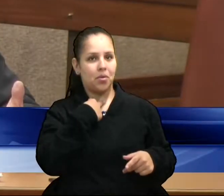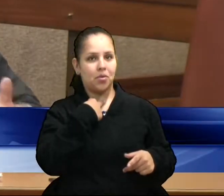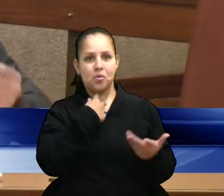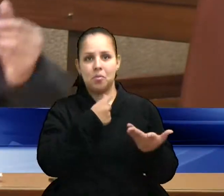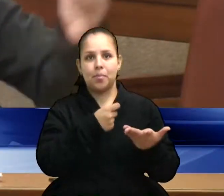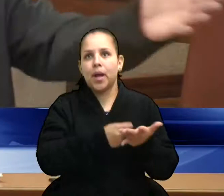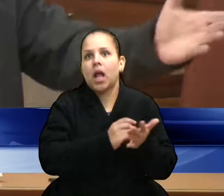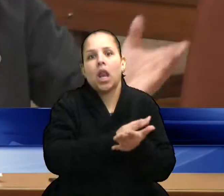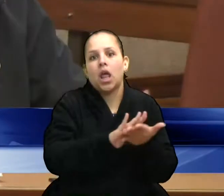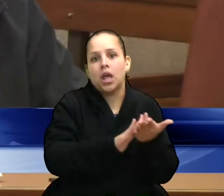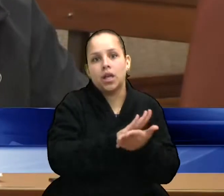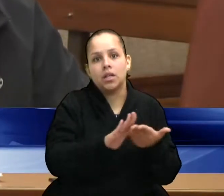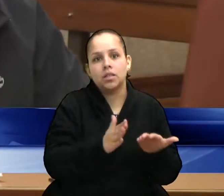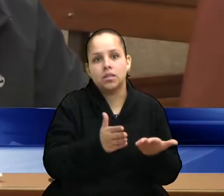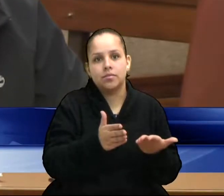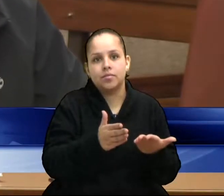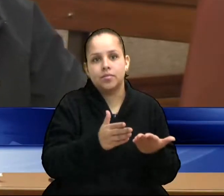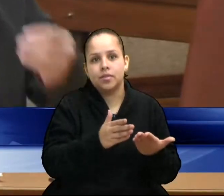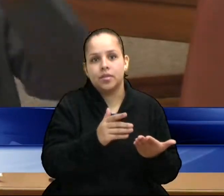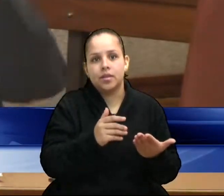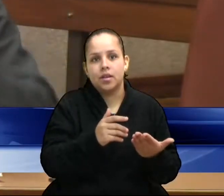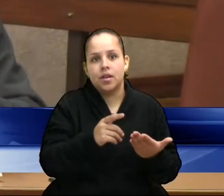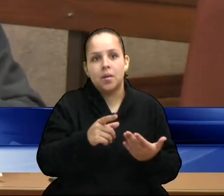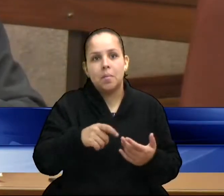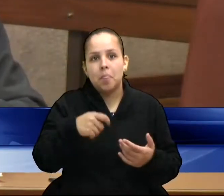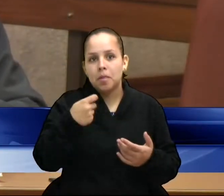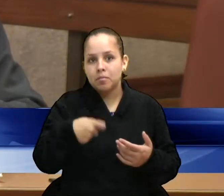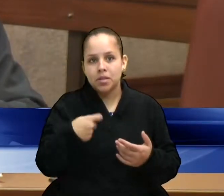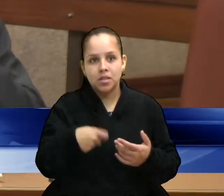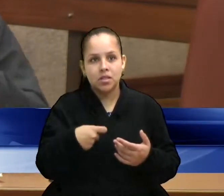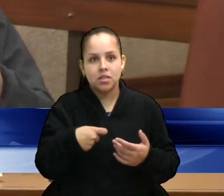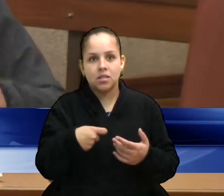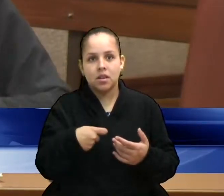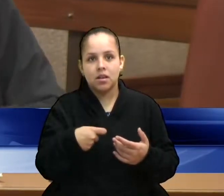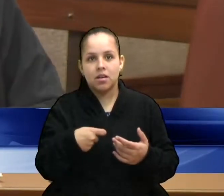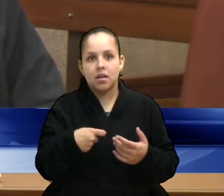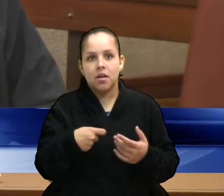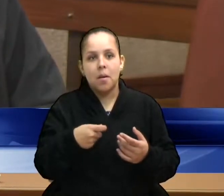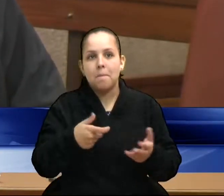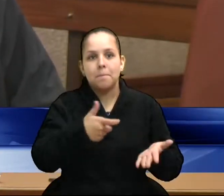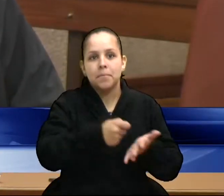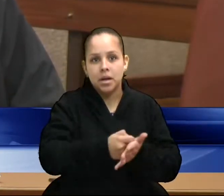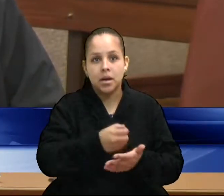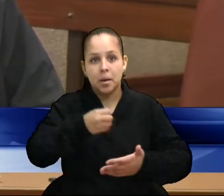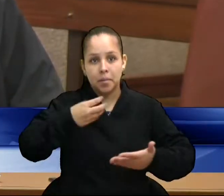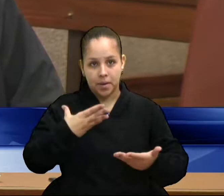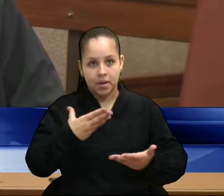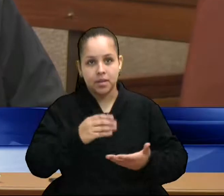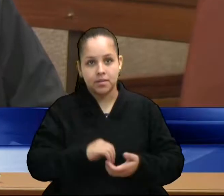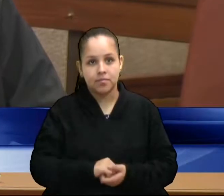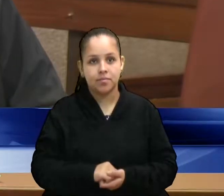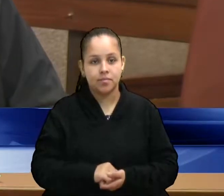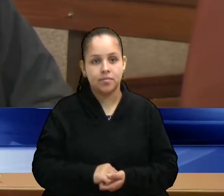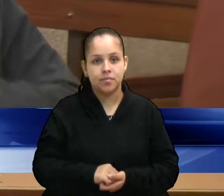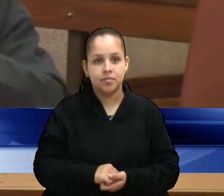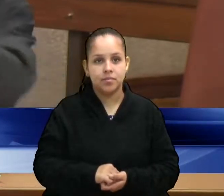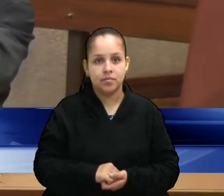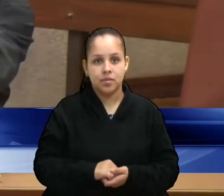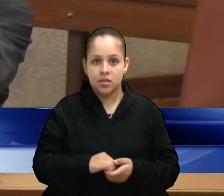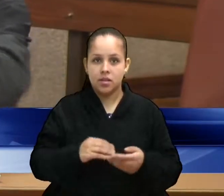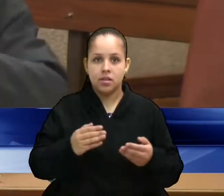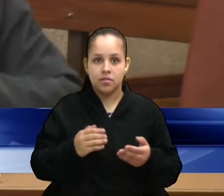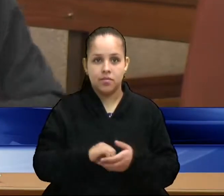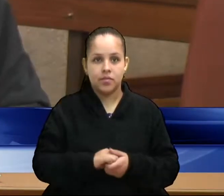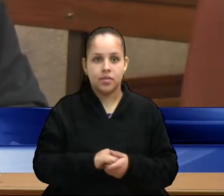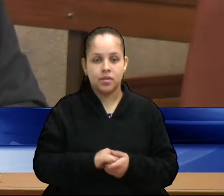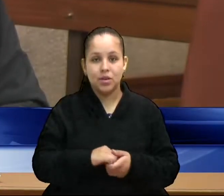ele não pode ter passagem estudantil, ele tem que ser passagem cheia. Então, indo diretamente, e aquilo, doutor